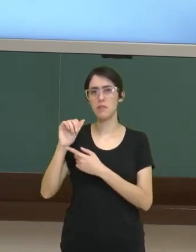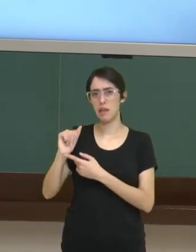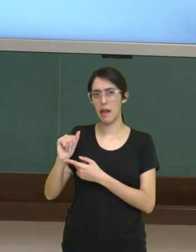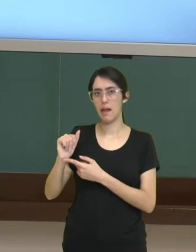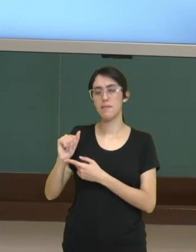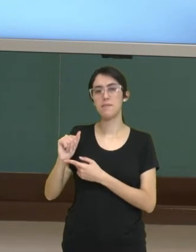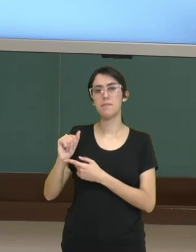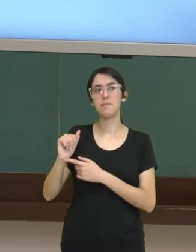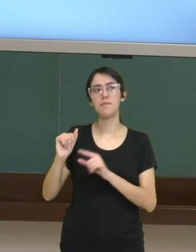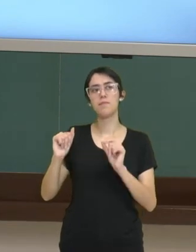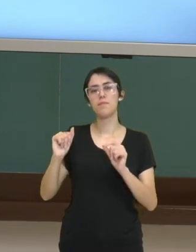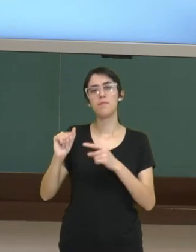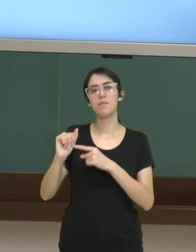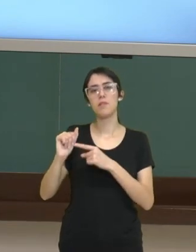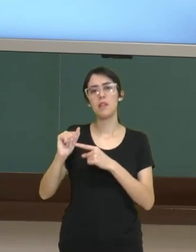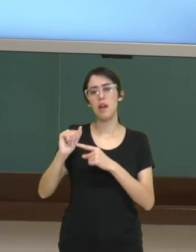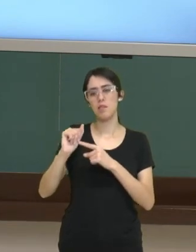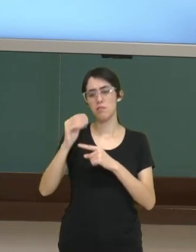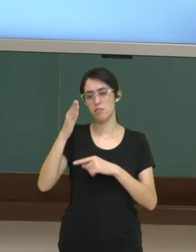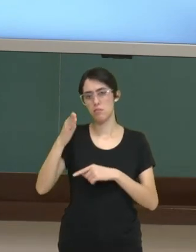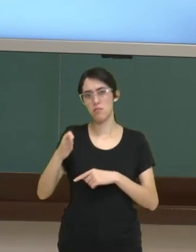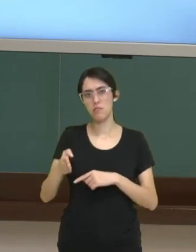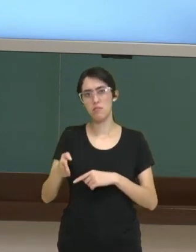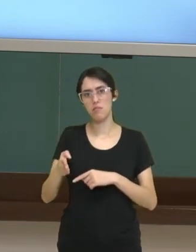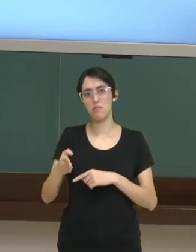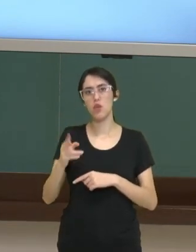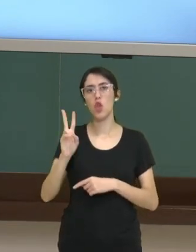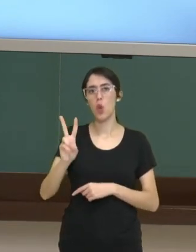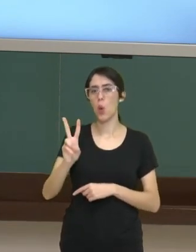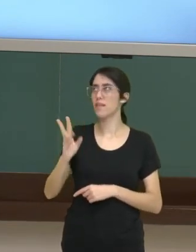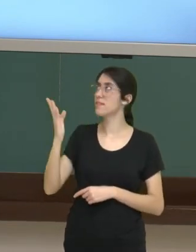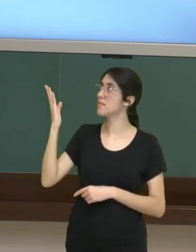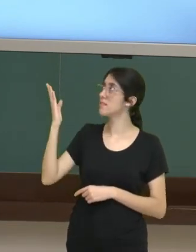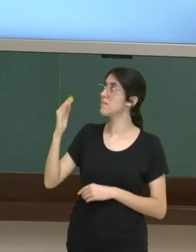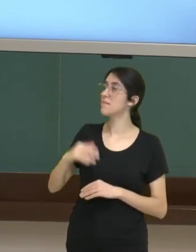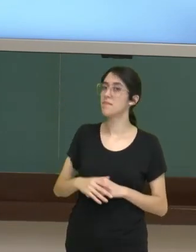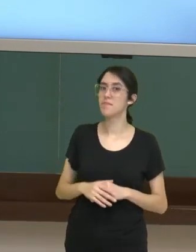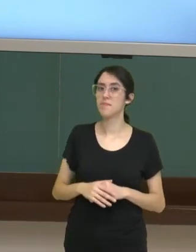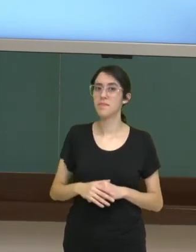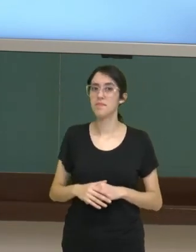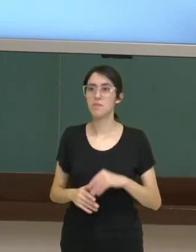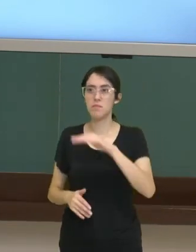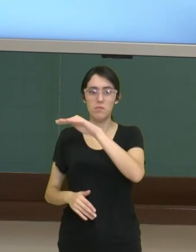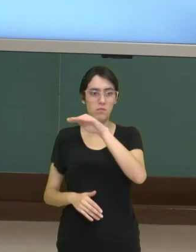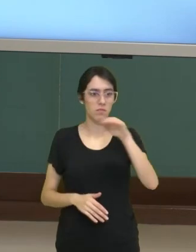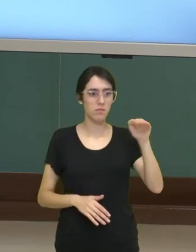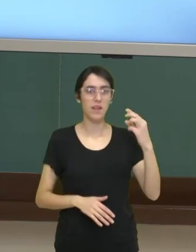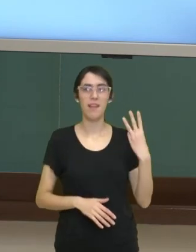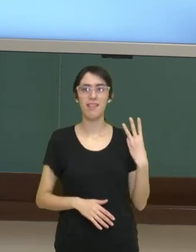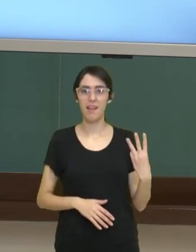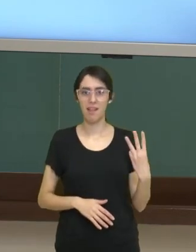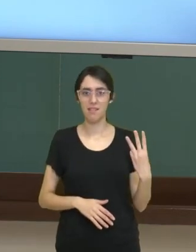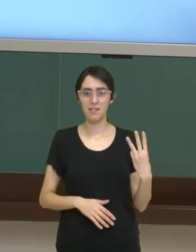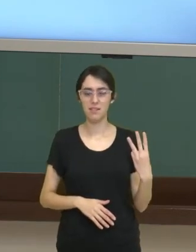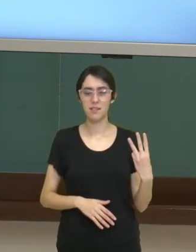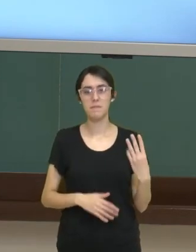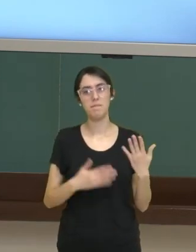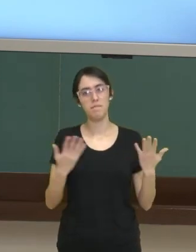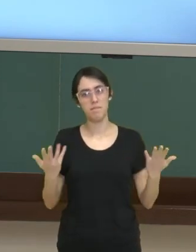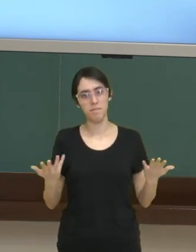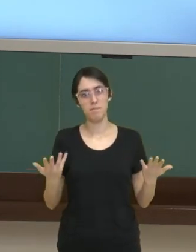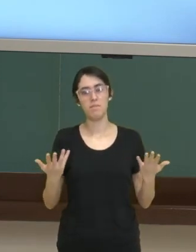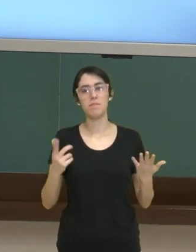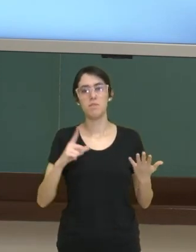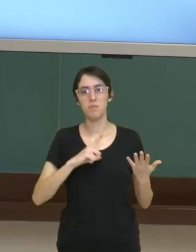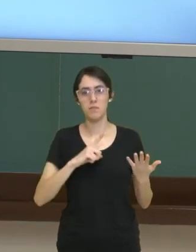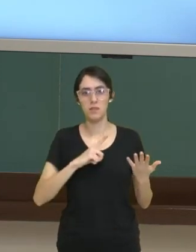está, qual o valor da abscissa? 2, o valor da ordenada, 3. E eu represento sempre um ponto